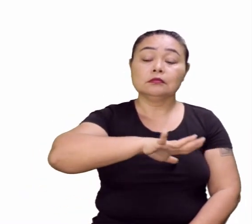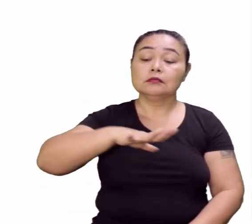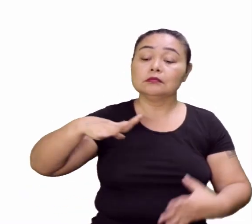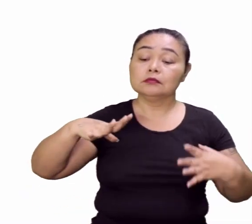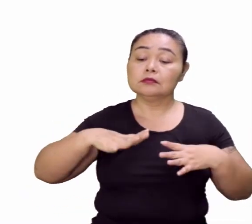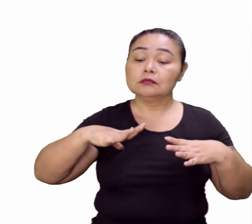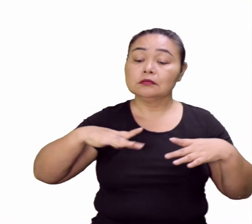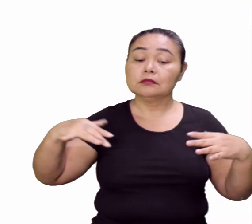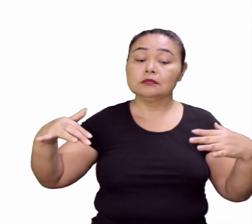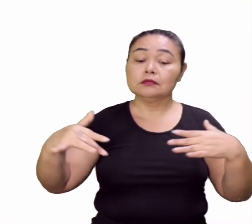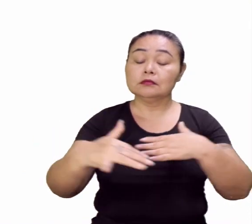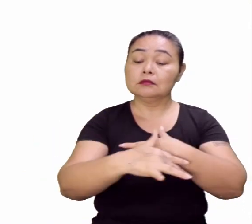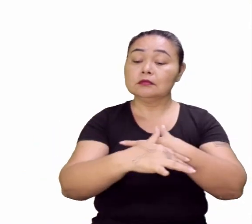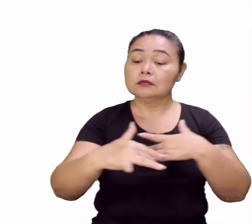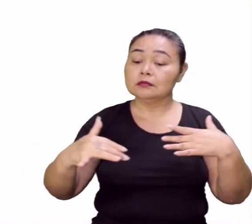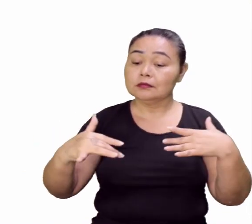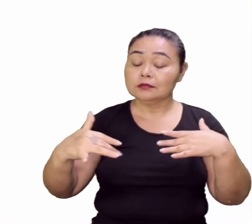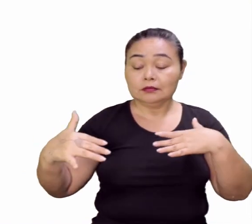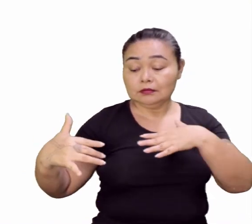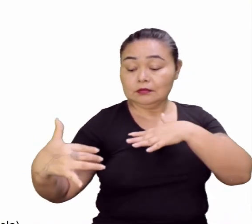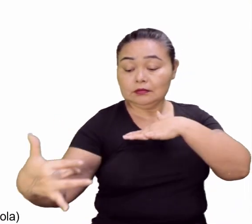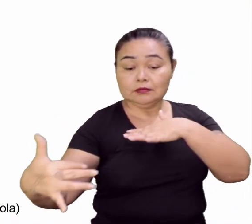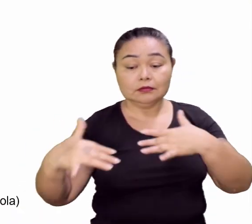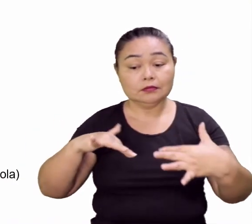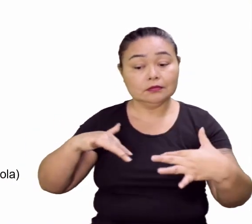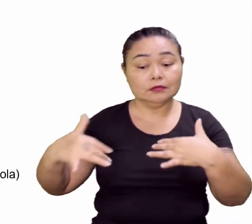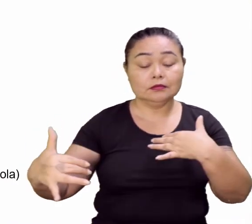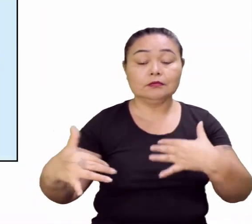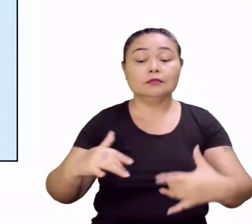região metropolitana. Olha aí, Rogério. Exato.